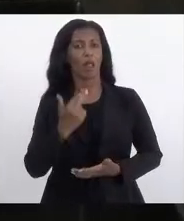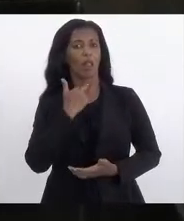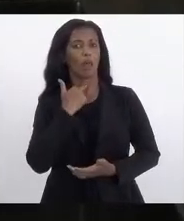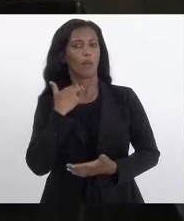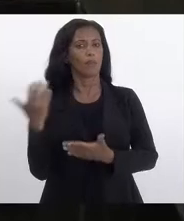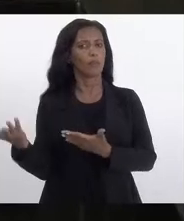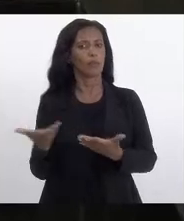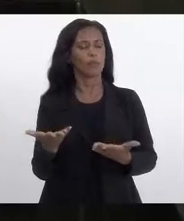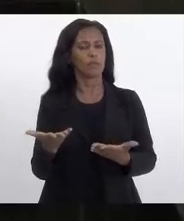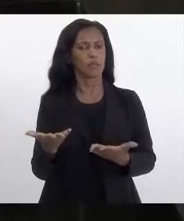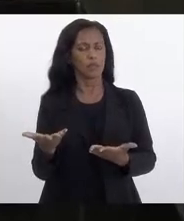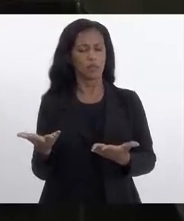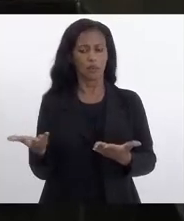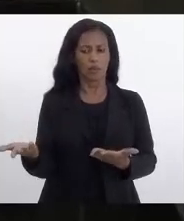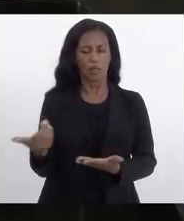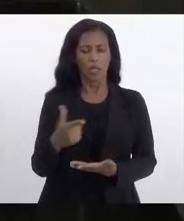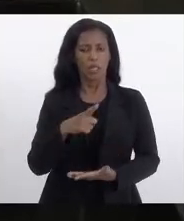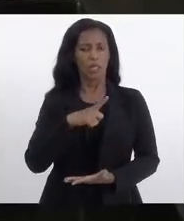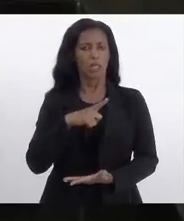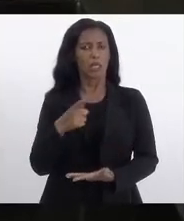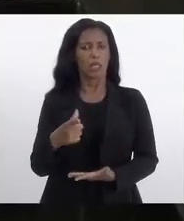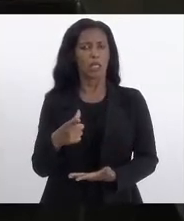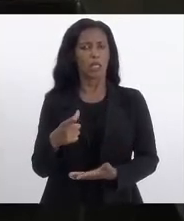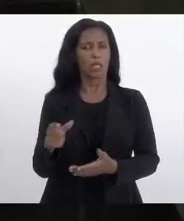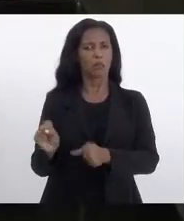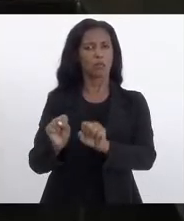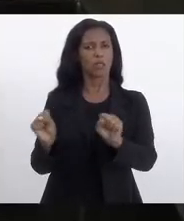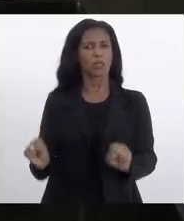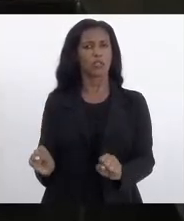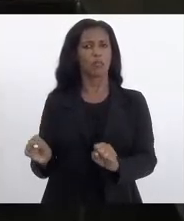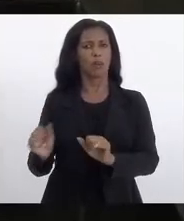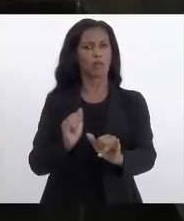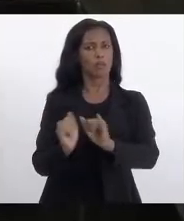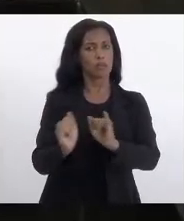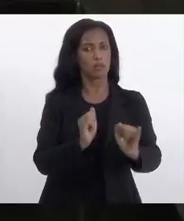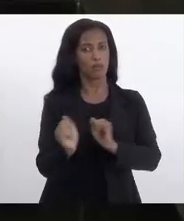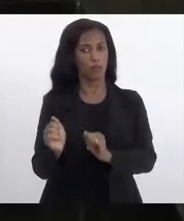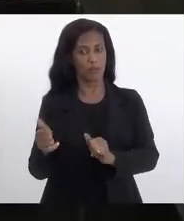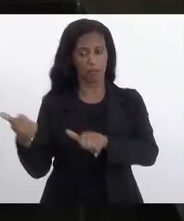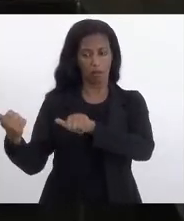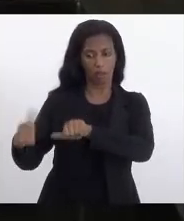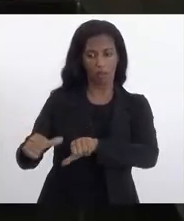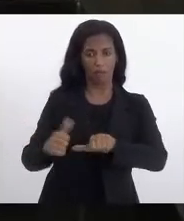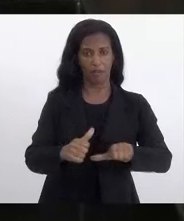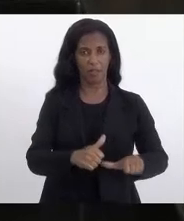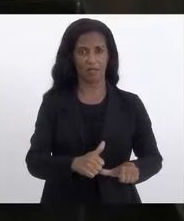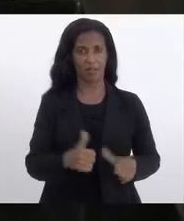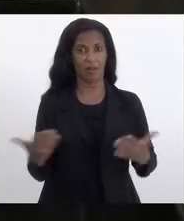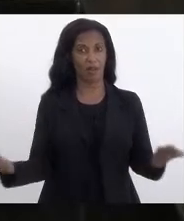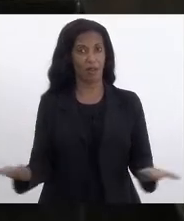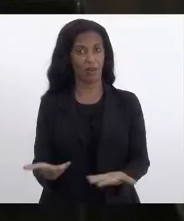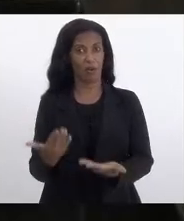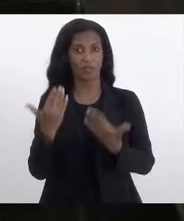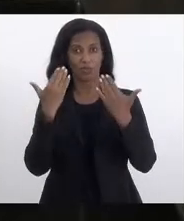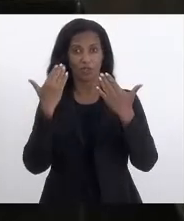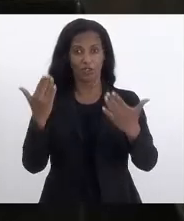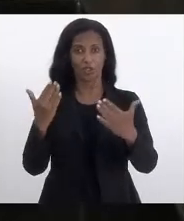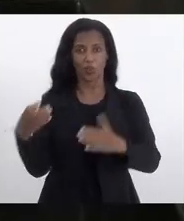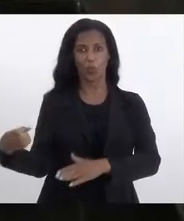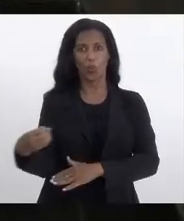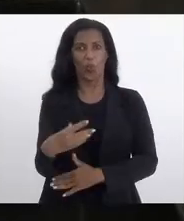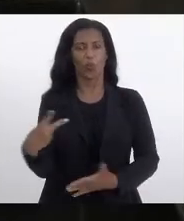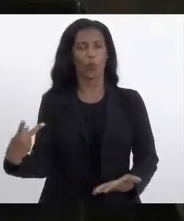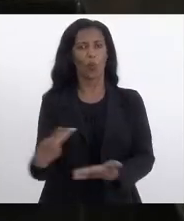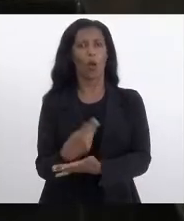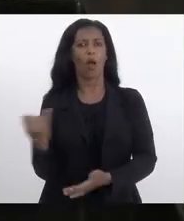possível que mal tenhamos ainda sistematizado esses dados, que ainda estão sob análise, agora estejamos diante de novo